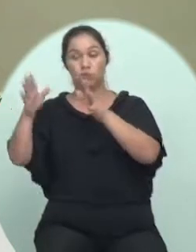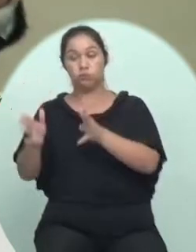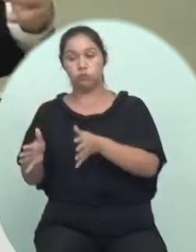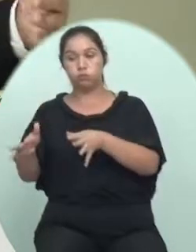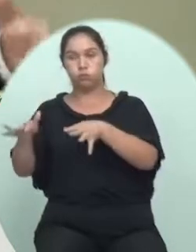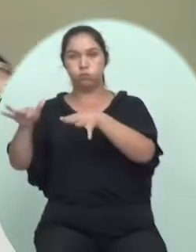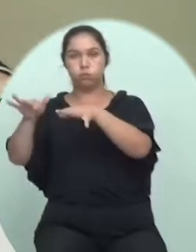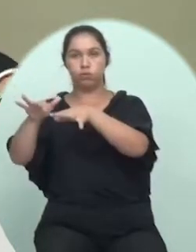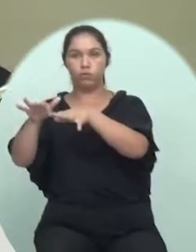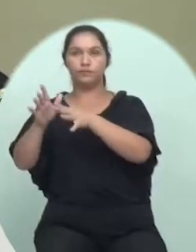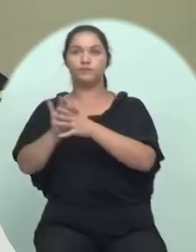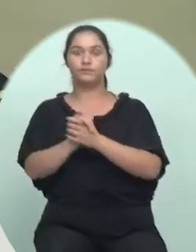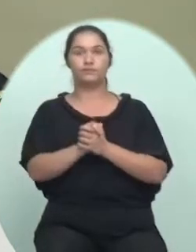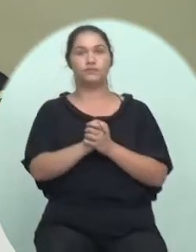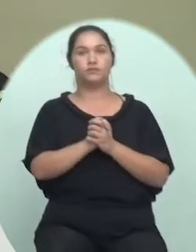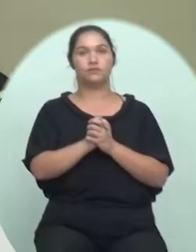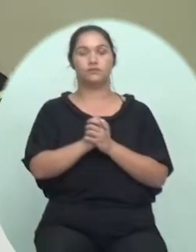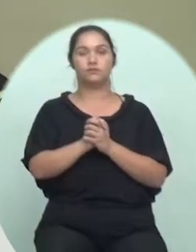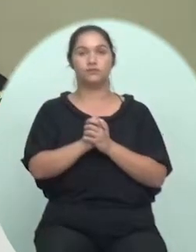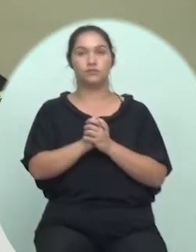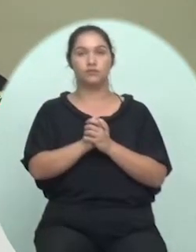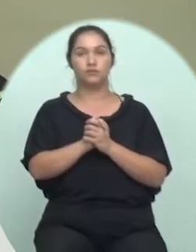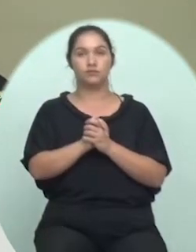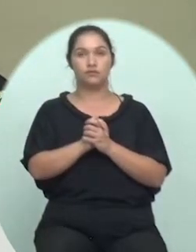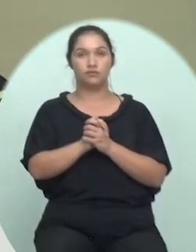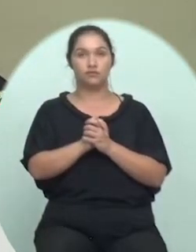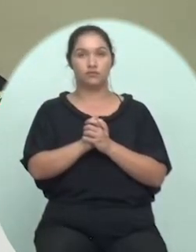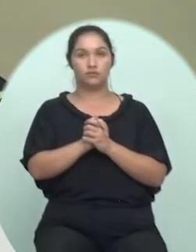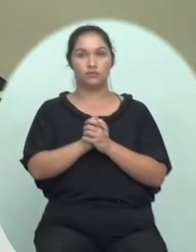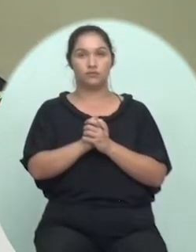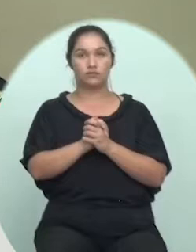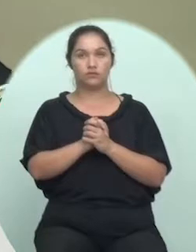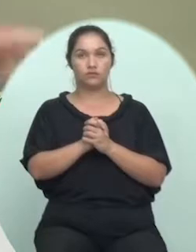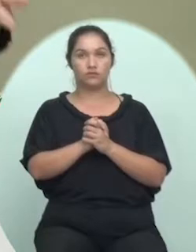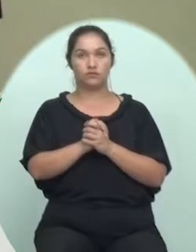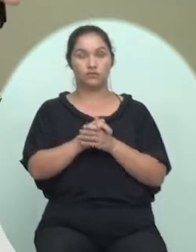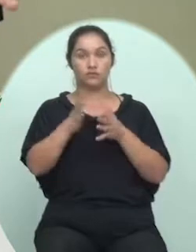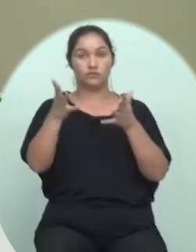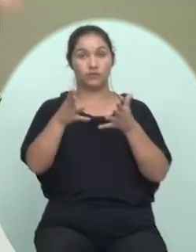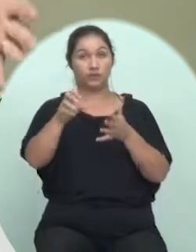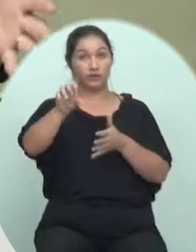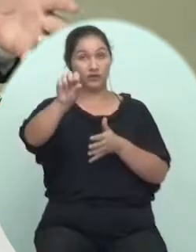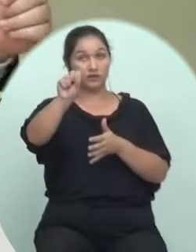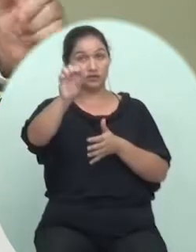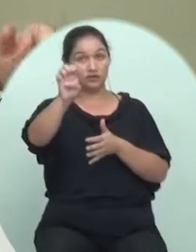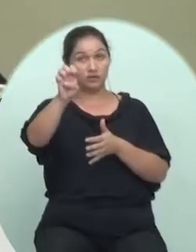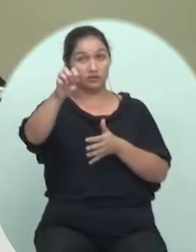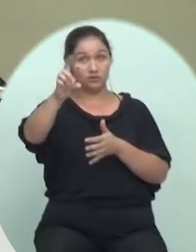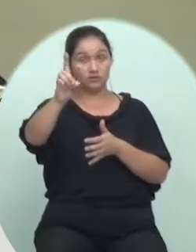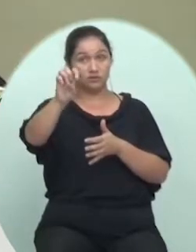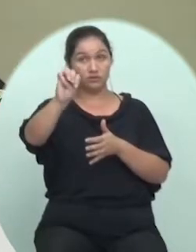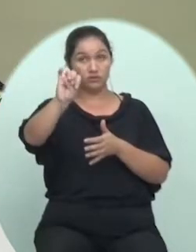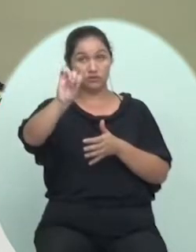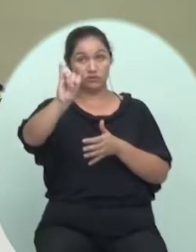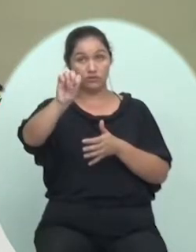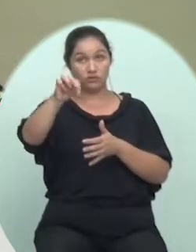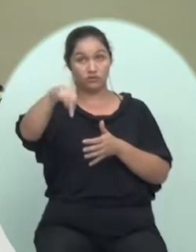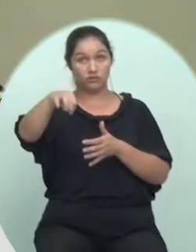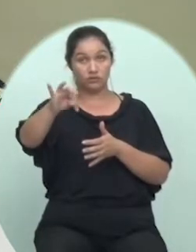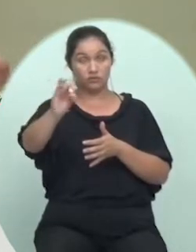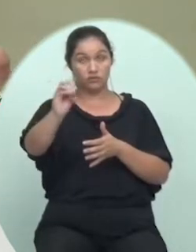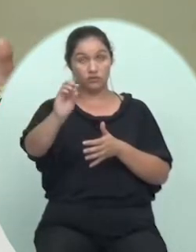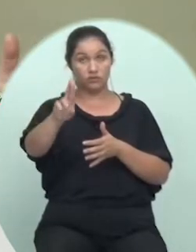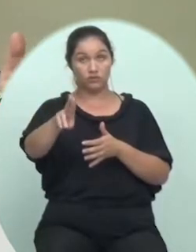feita, né, com uma máquina grande ali, o que aconteceu? O material sedimentou e ficou agora um vão menor onde ficou o córrego